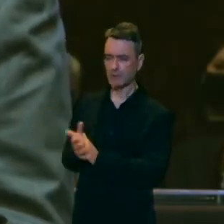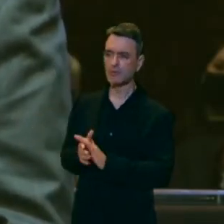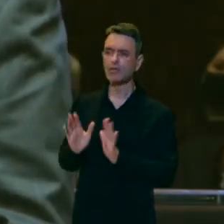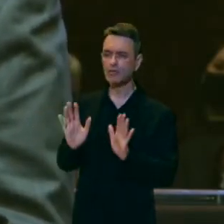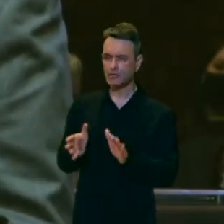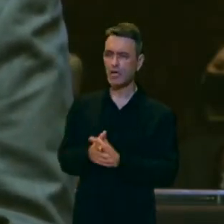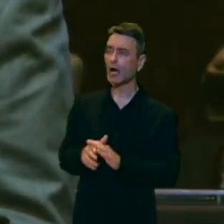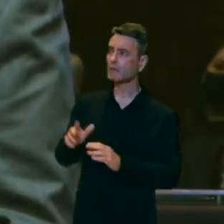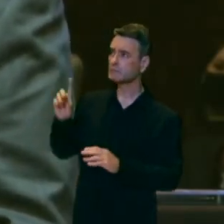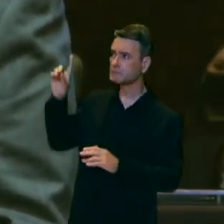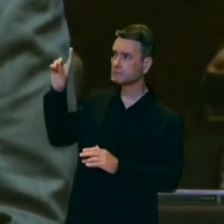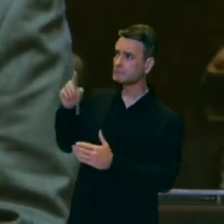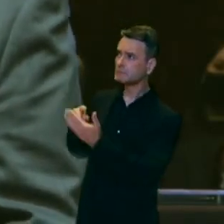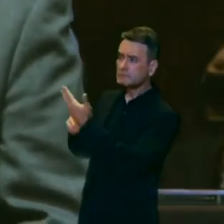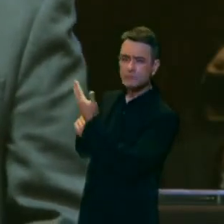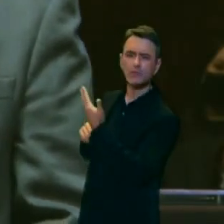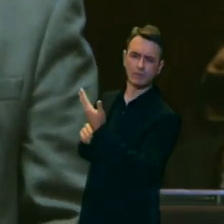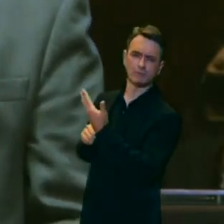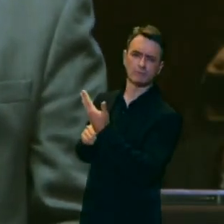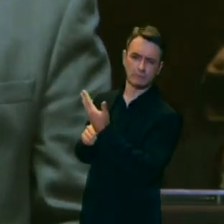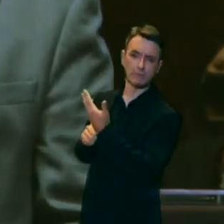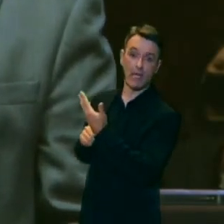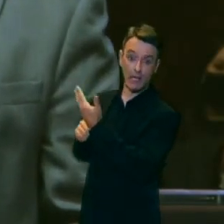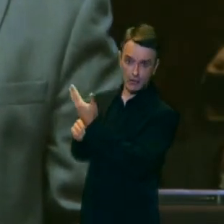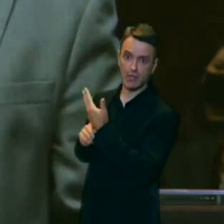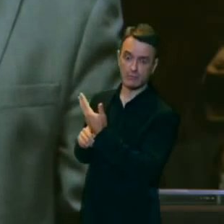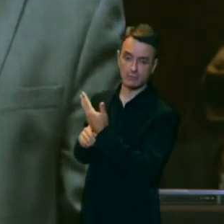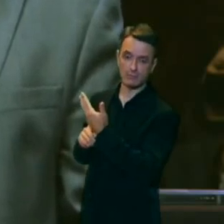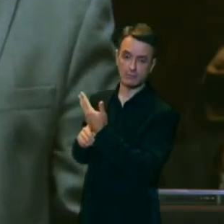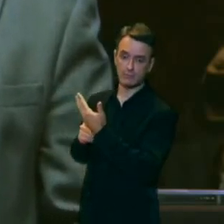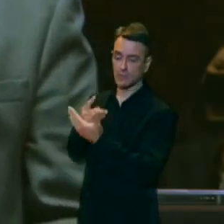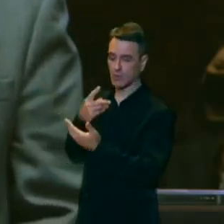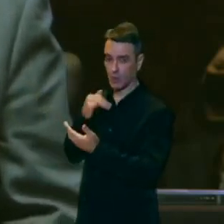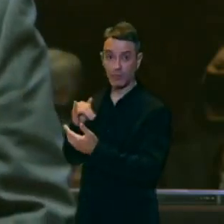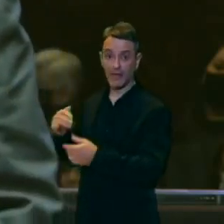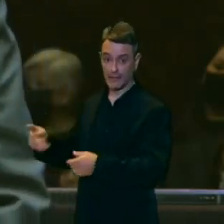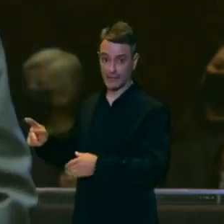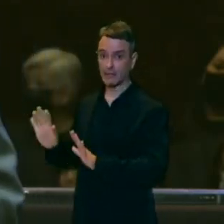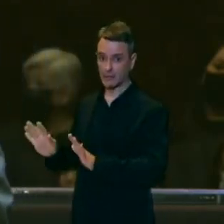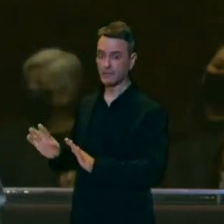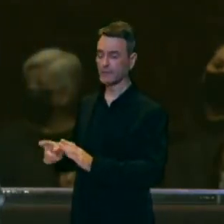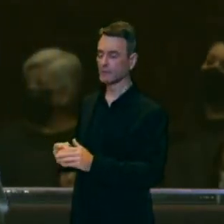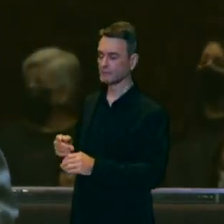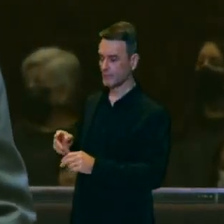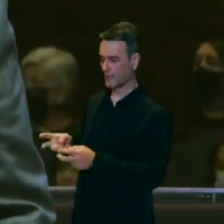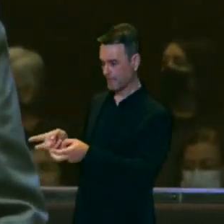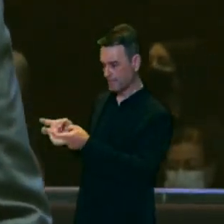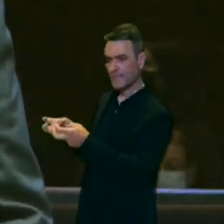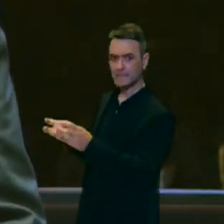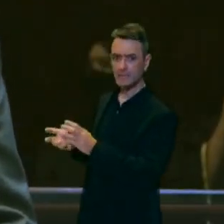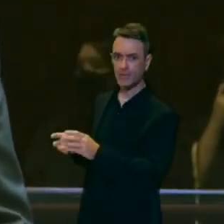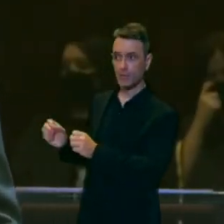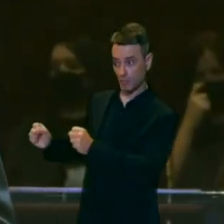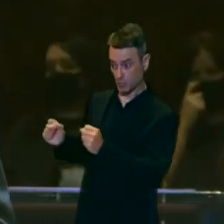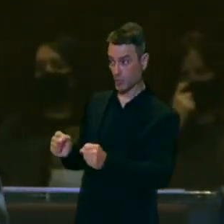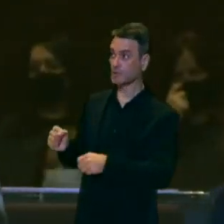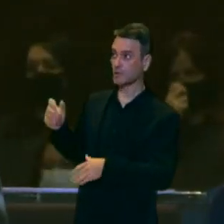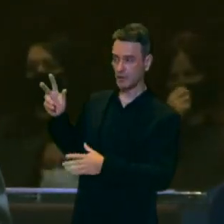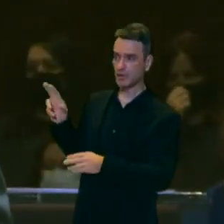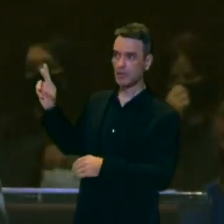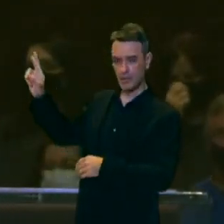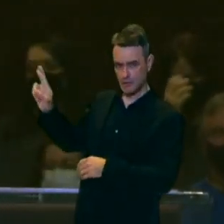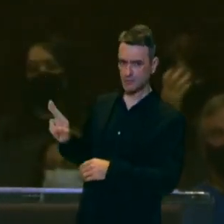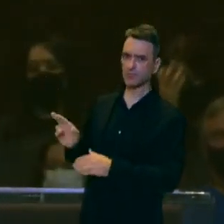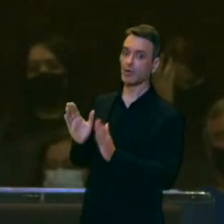as manifestações de Deus, porque ele viu na vida do pai dele, Josias. Já viu o poder de Deus, já viu resposta